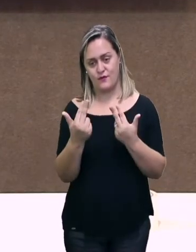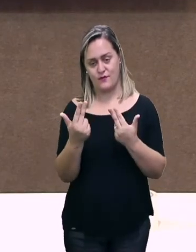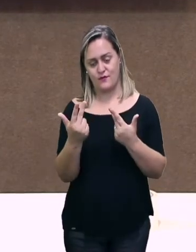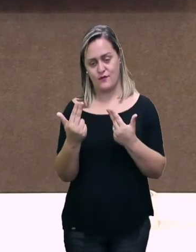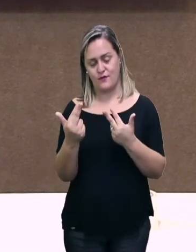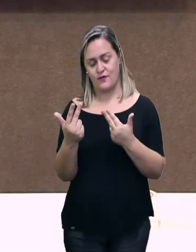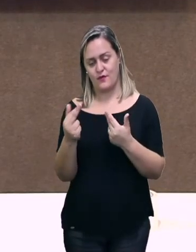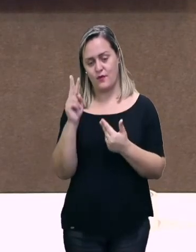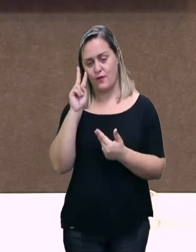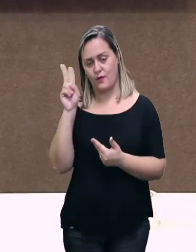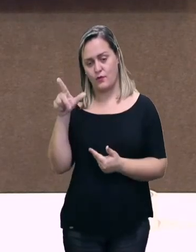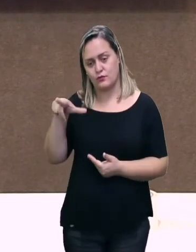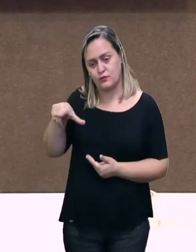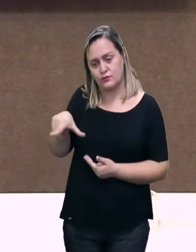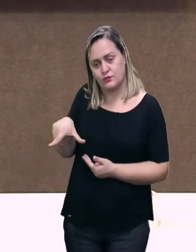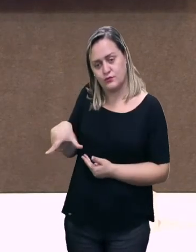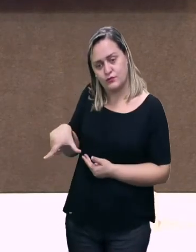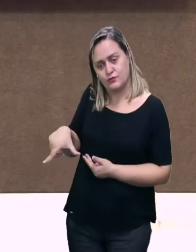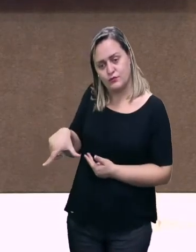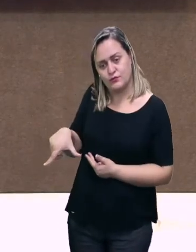dando pra vocês verem? Isso.